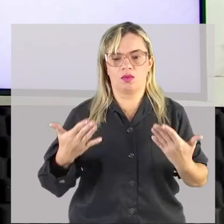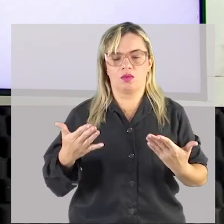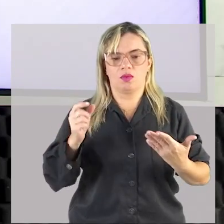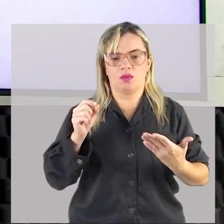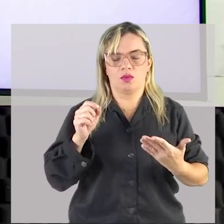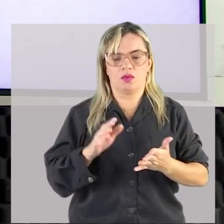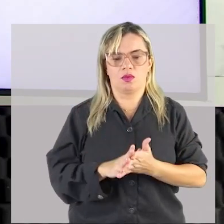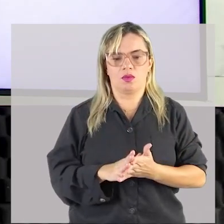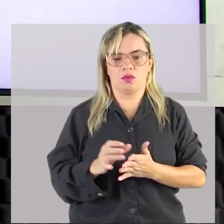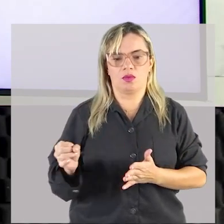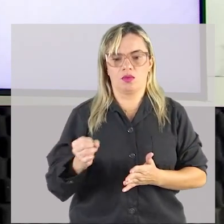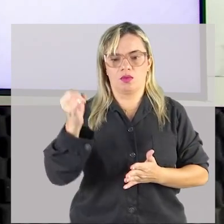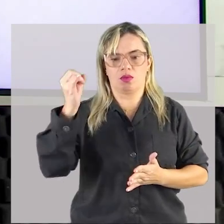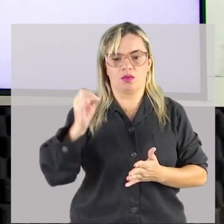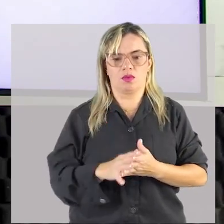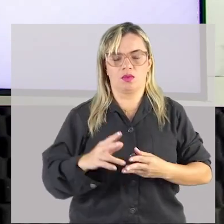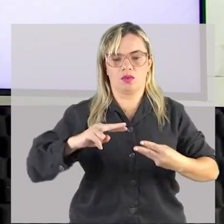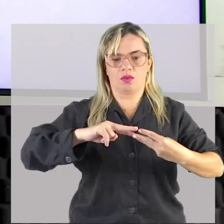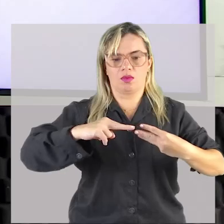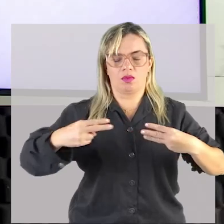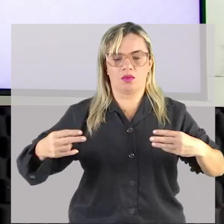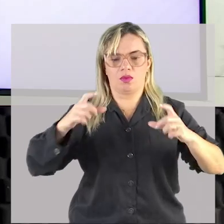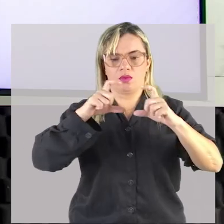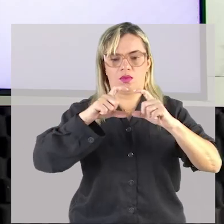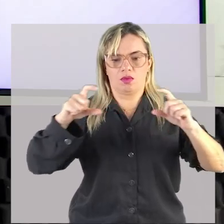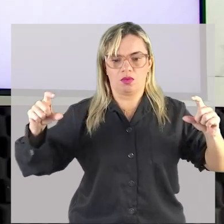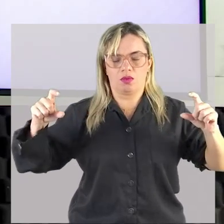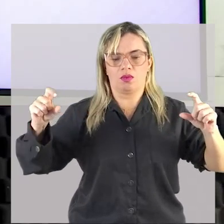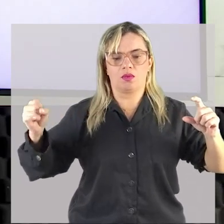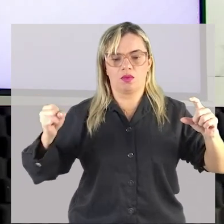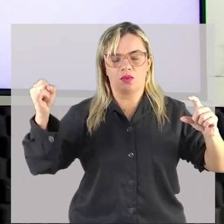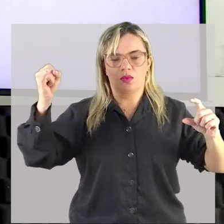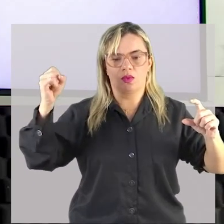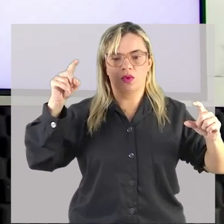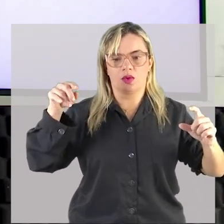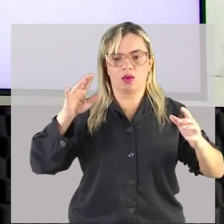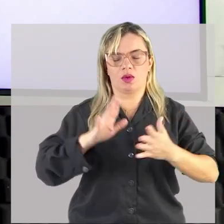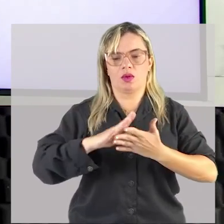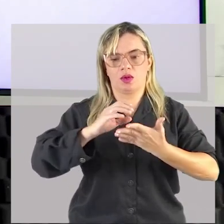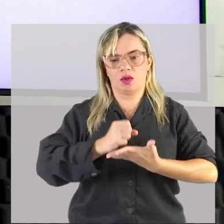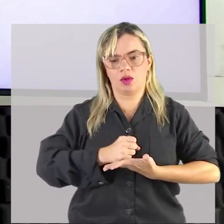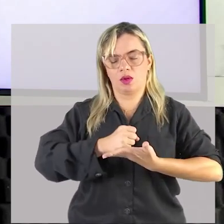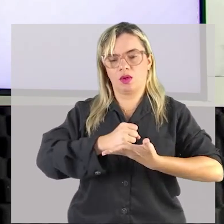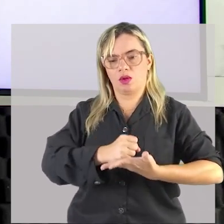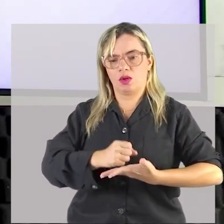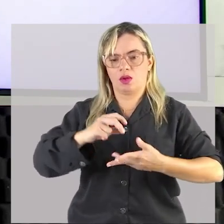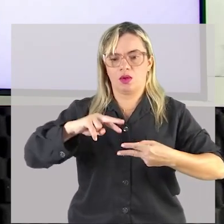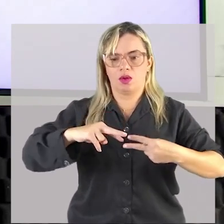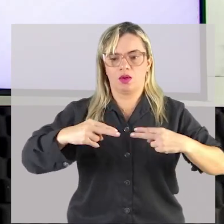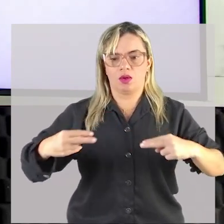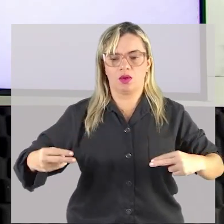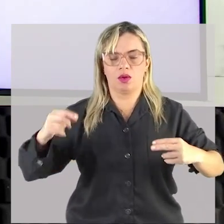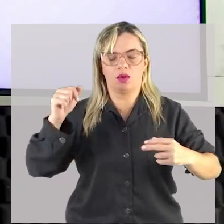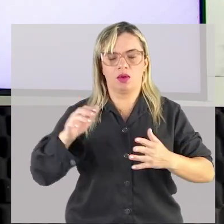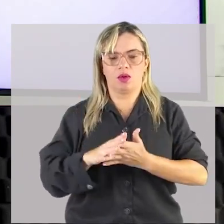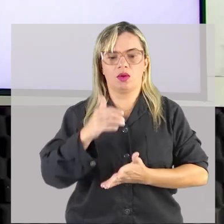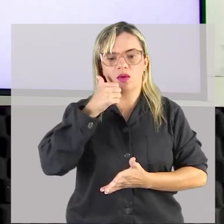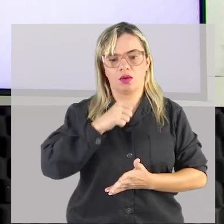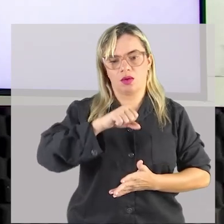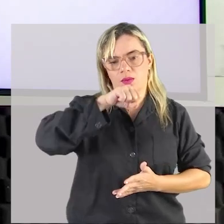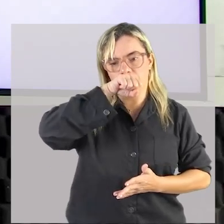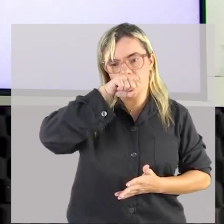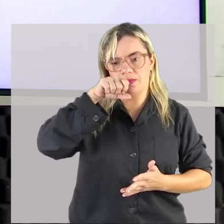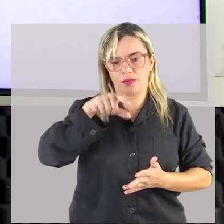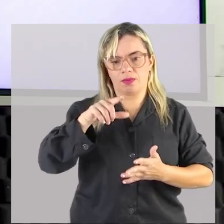e é importante, esse pedacinho aqui da frase é importante, a contribuição genética materna,